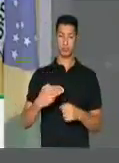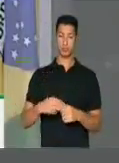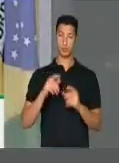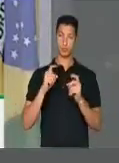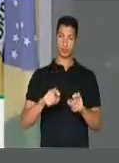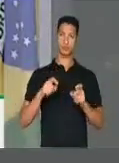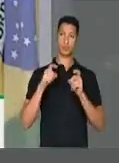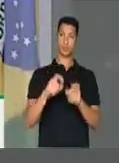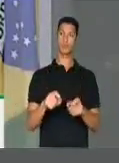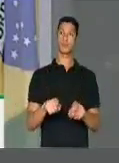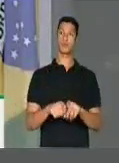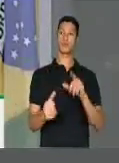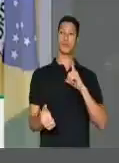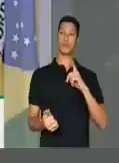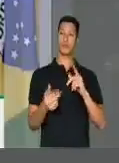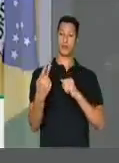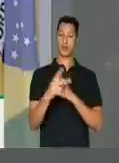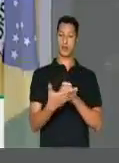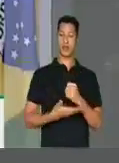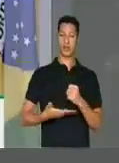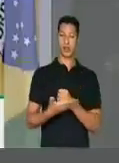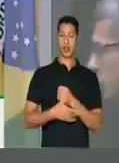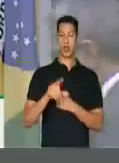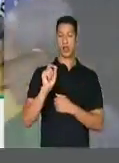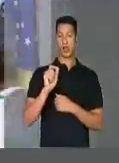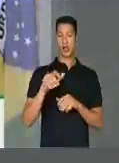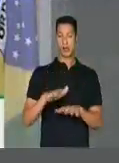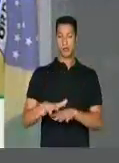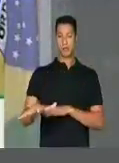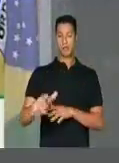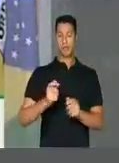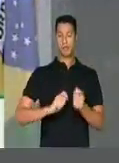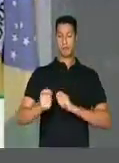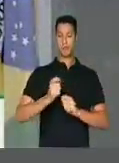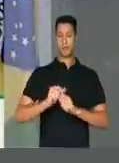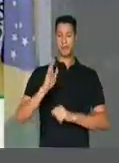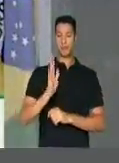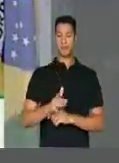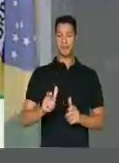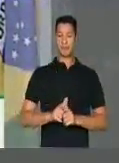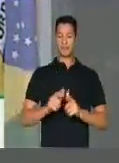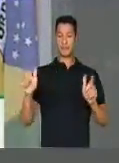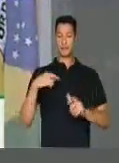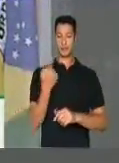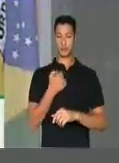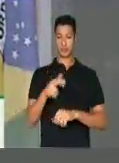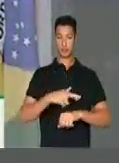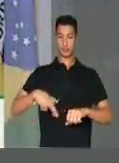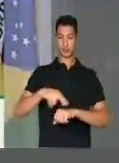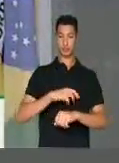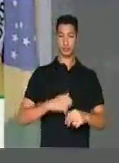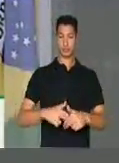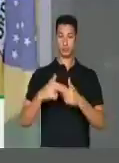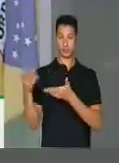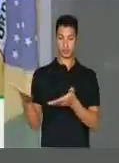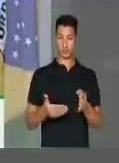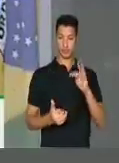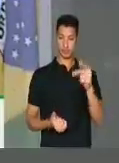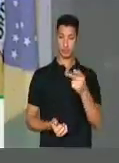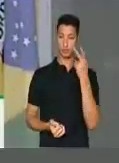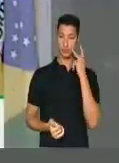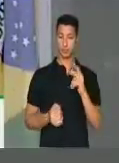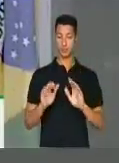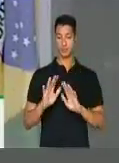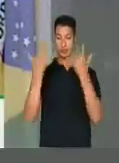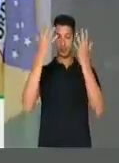município da agricultura, que tem a sua base econômica, que movimenta um comércio, um dos maiores da nossa região. Convidado a todos